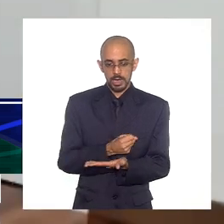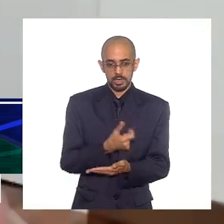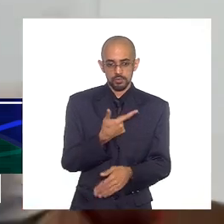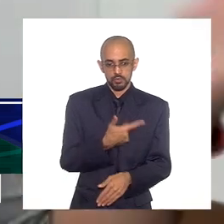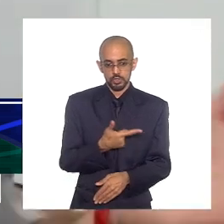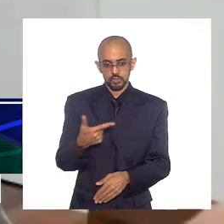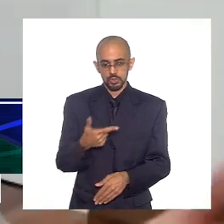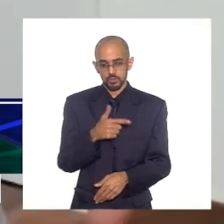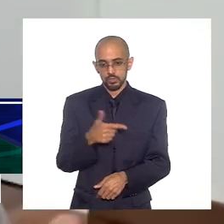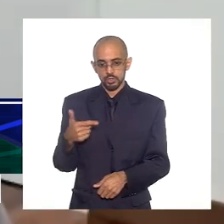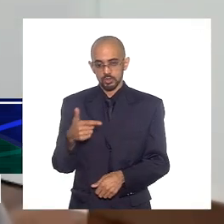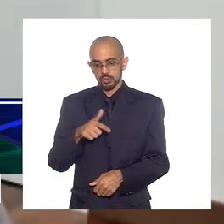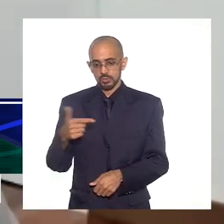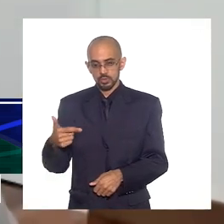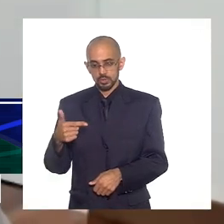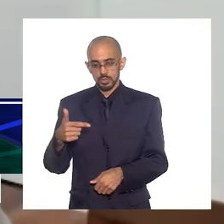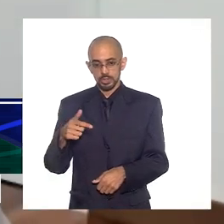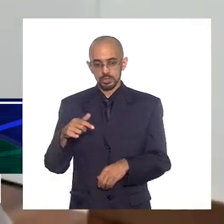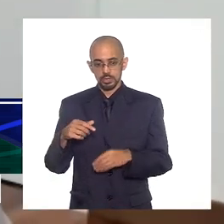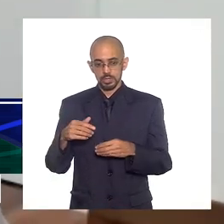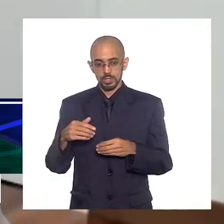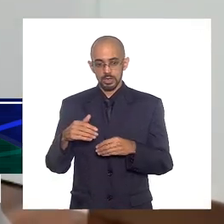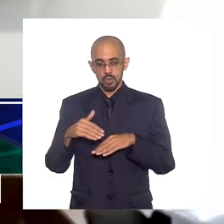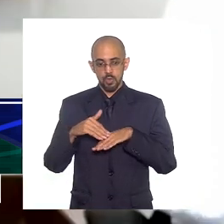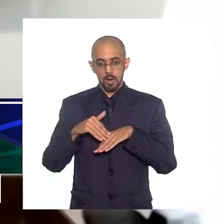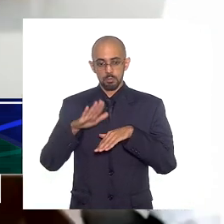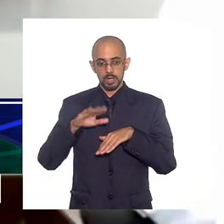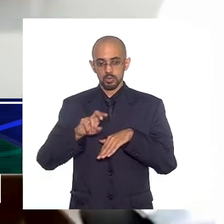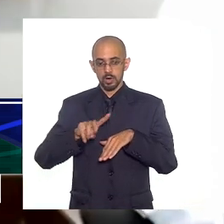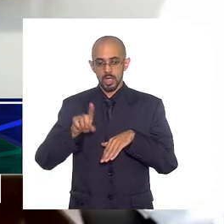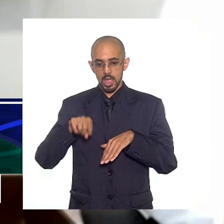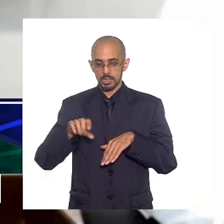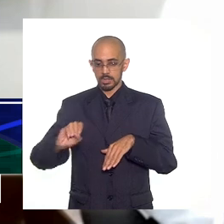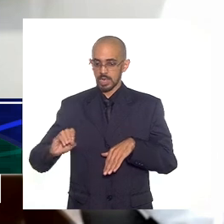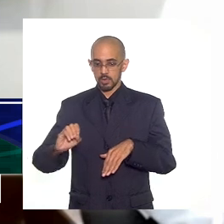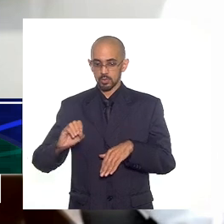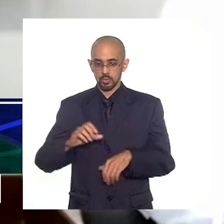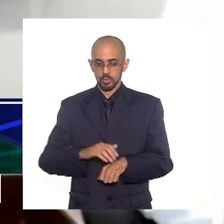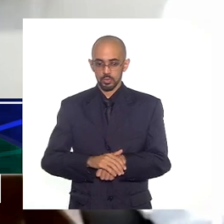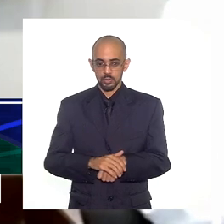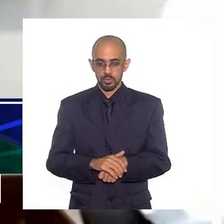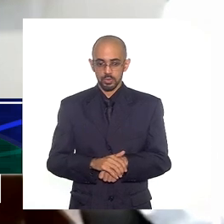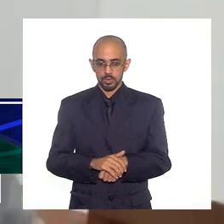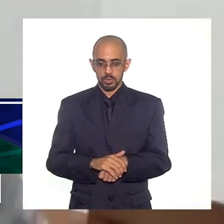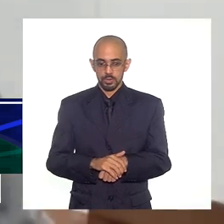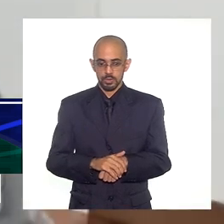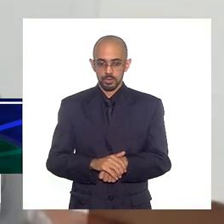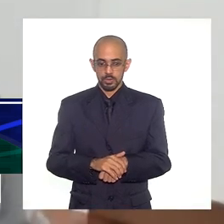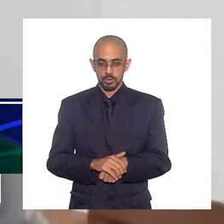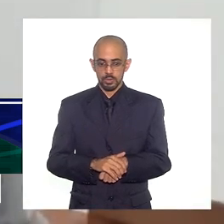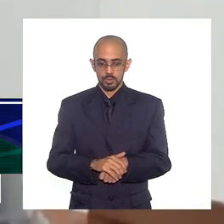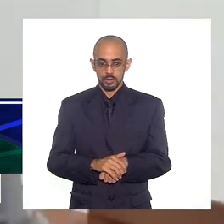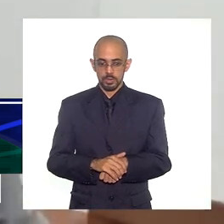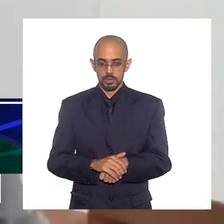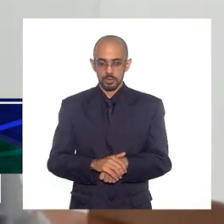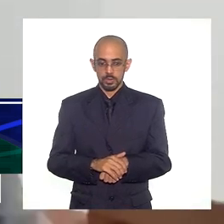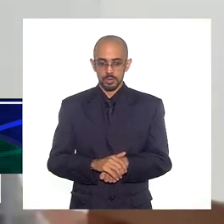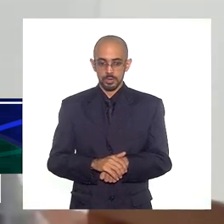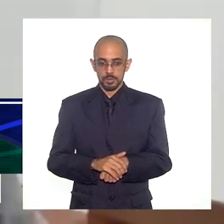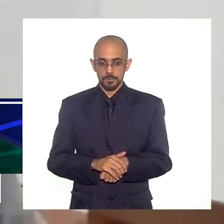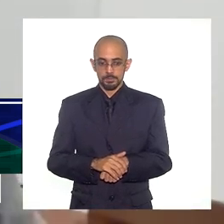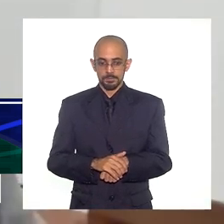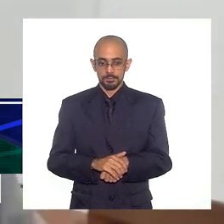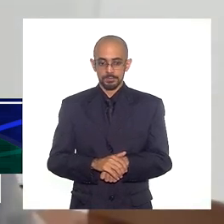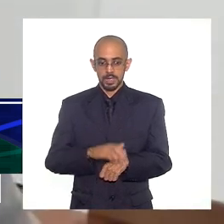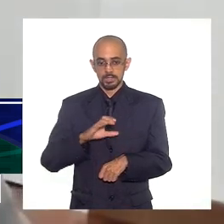22 bi, o excedente vai ser zero, entendeu? Não, mas não tem problema. Não trata de PEC, Alexandre. Oi? A CCJ não trata de